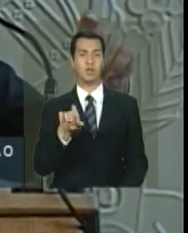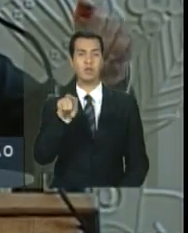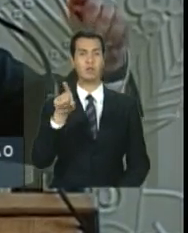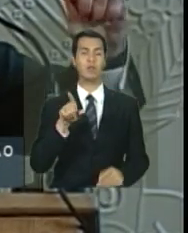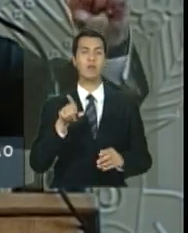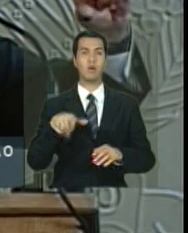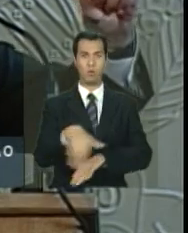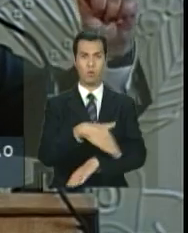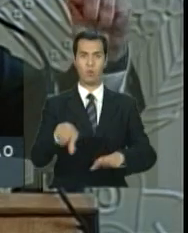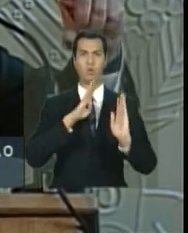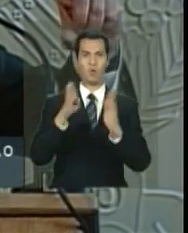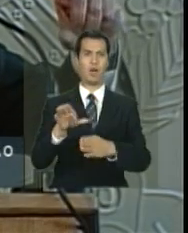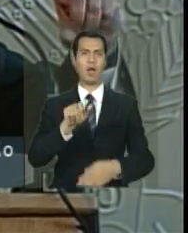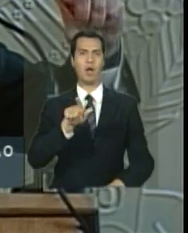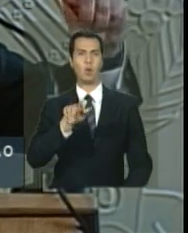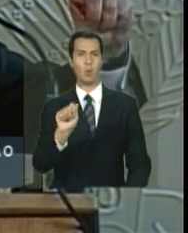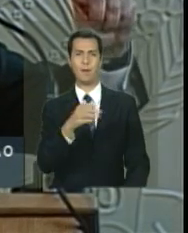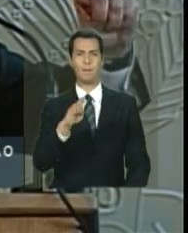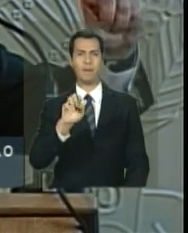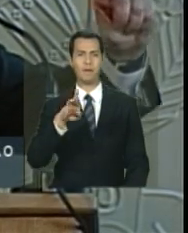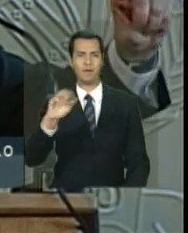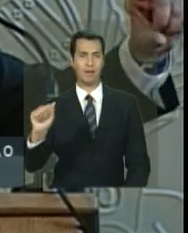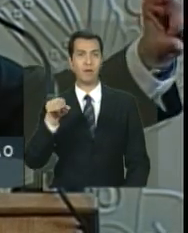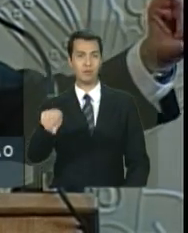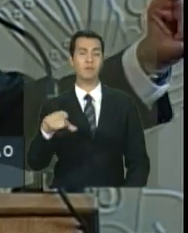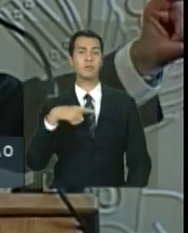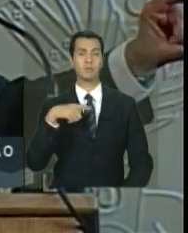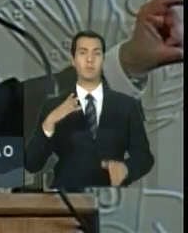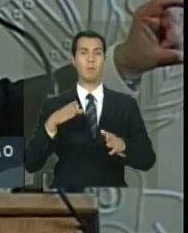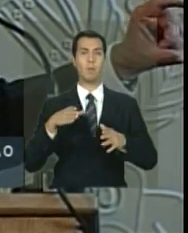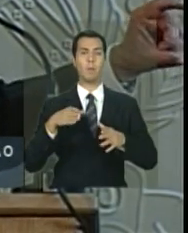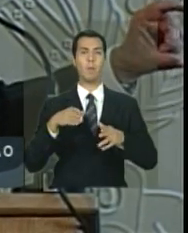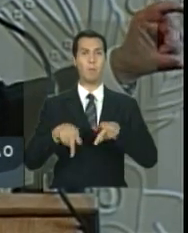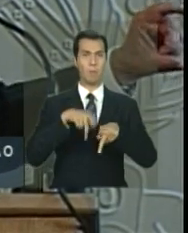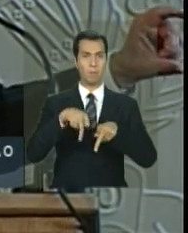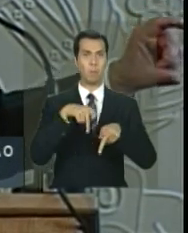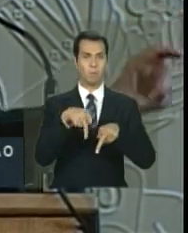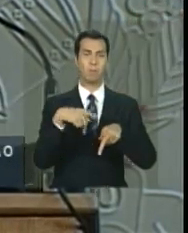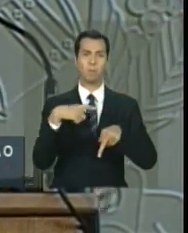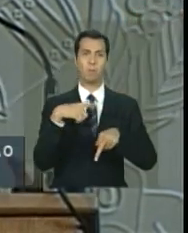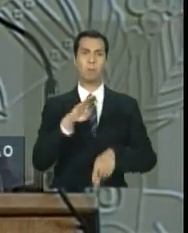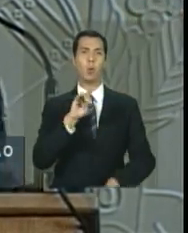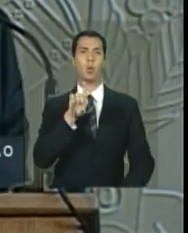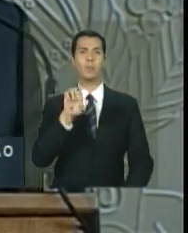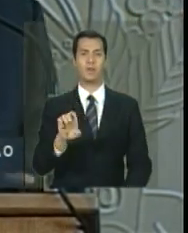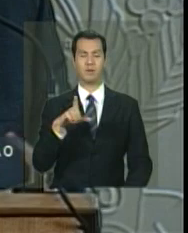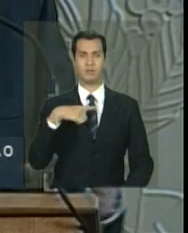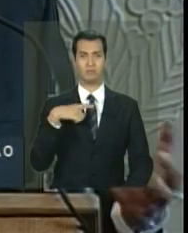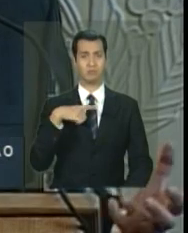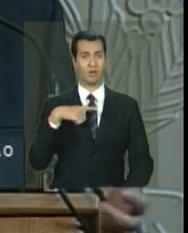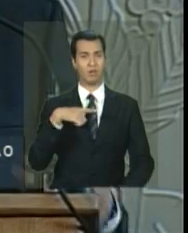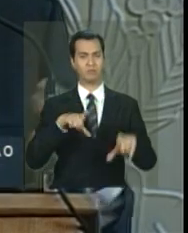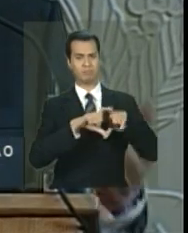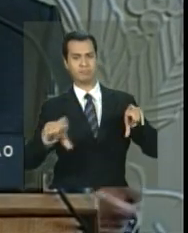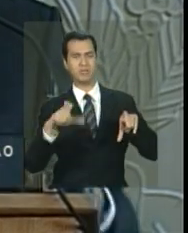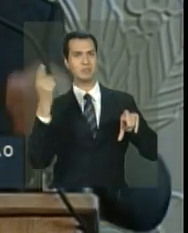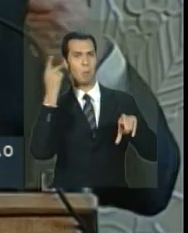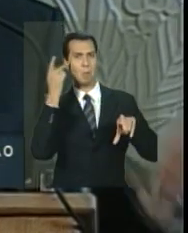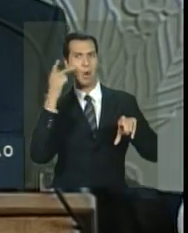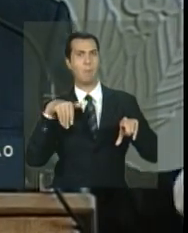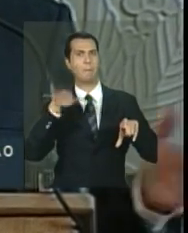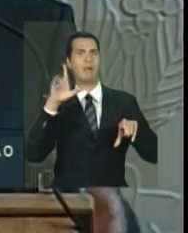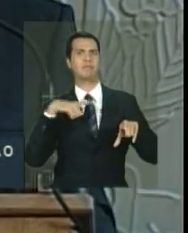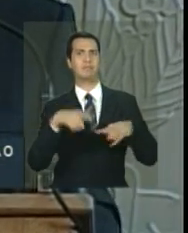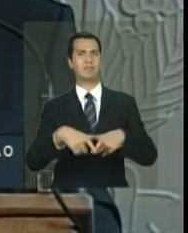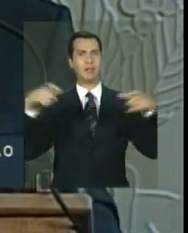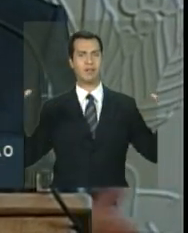o bonde tinha um cartaz: São Paulo, a cidade que mais cresce da América Latina. Isso já era São Paulo, ainda não era, mas já queria ser e sabia